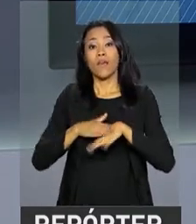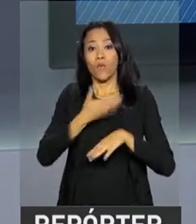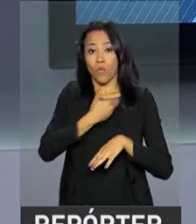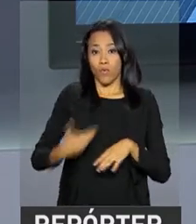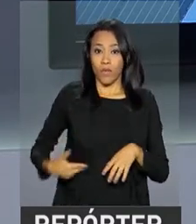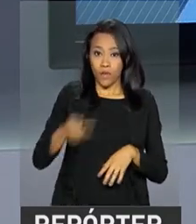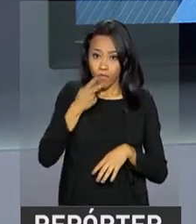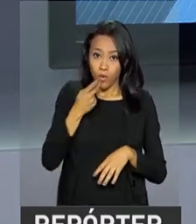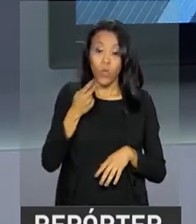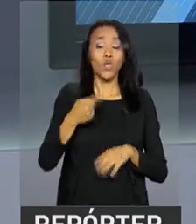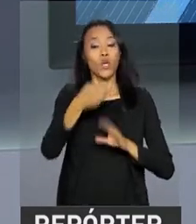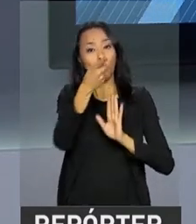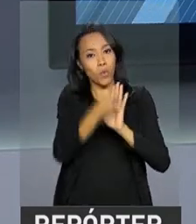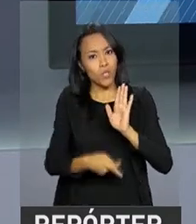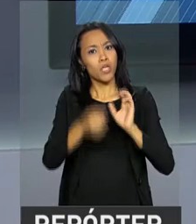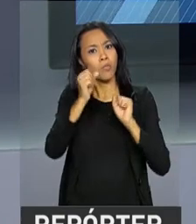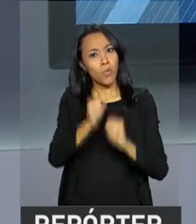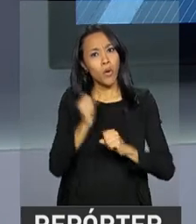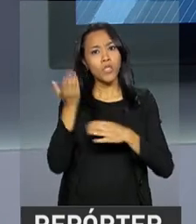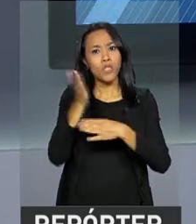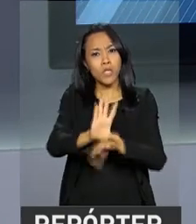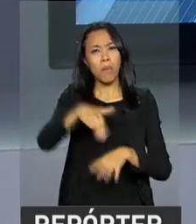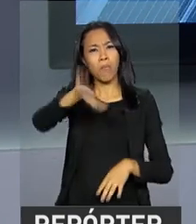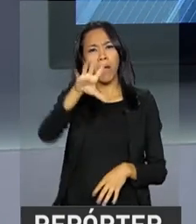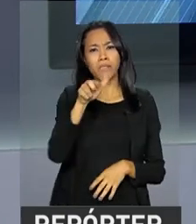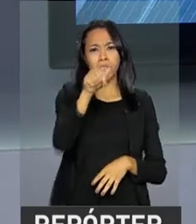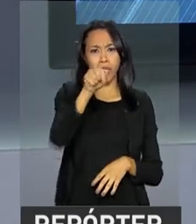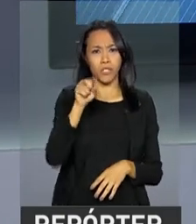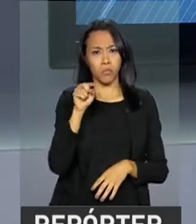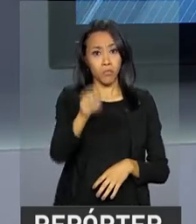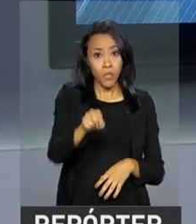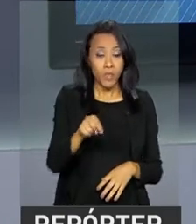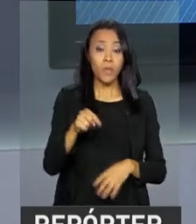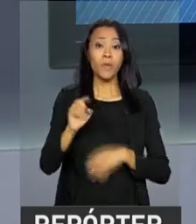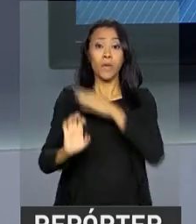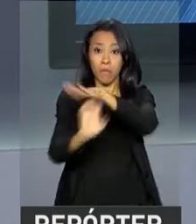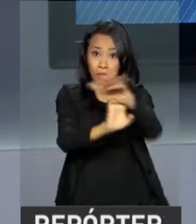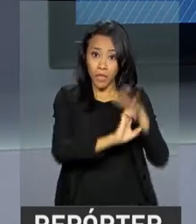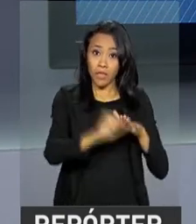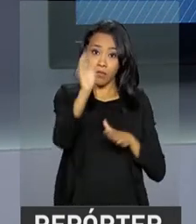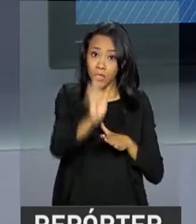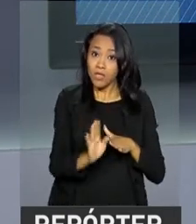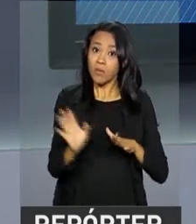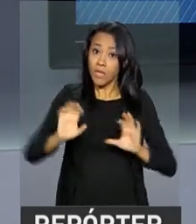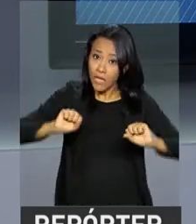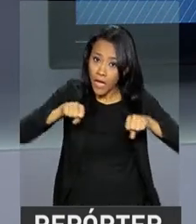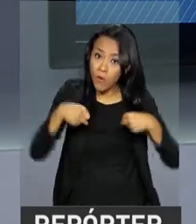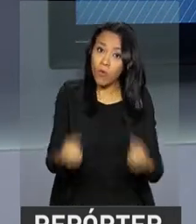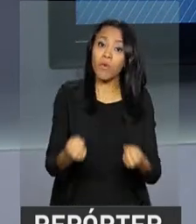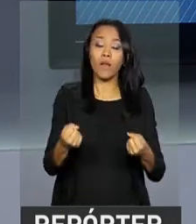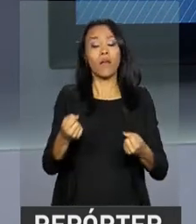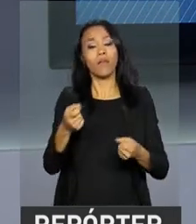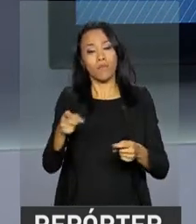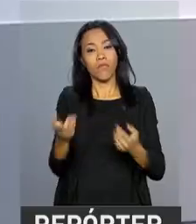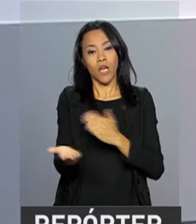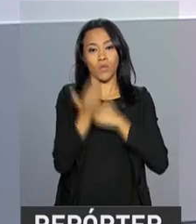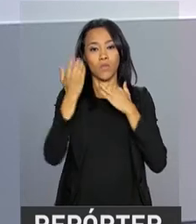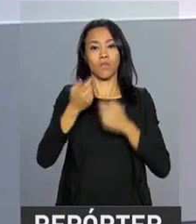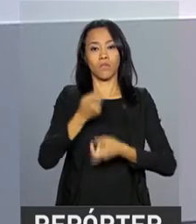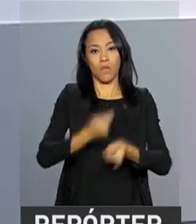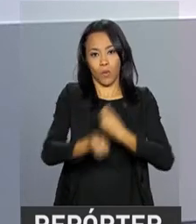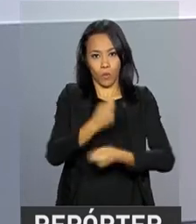de 7 mil empresas no brasil a retomarem suas atividades garantindo empregos e ajudando na recuperação da economia